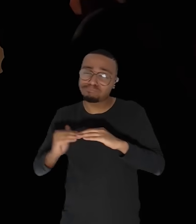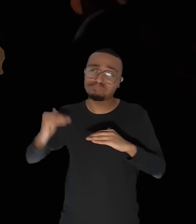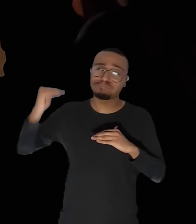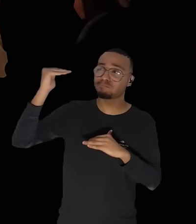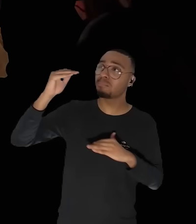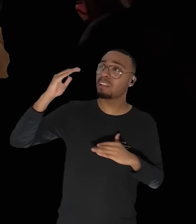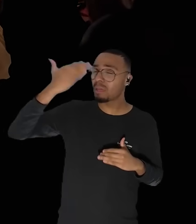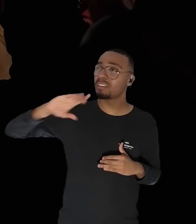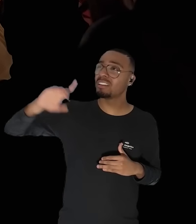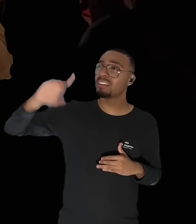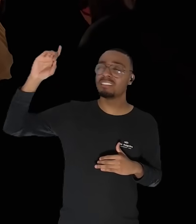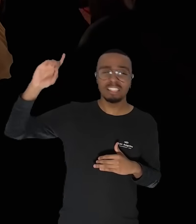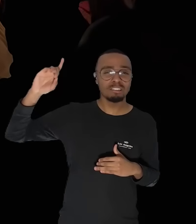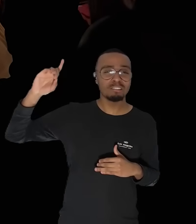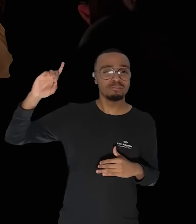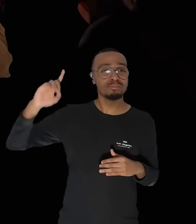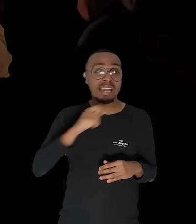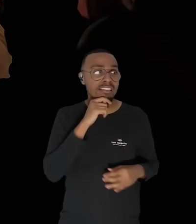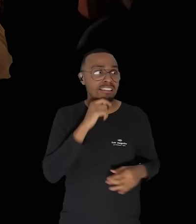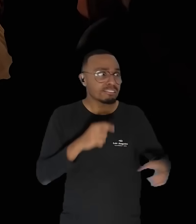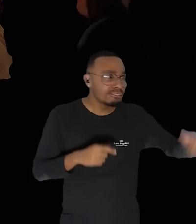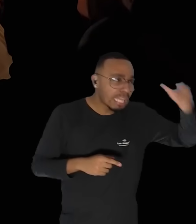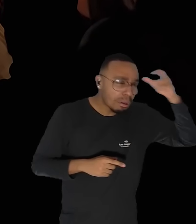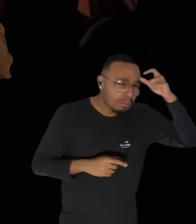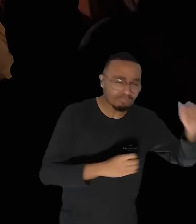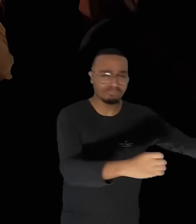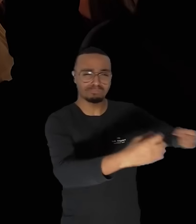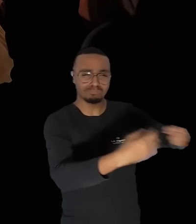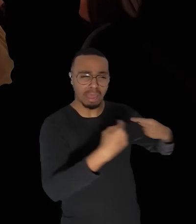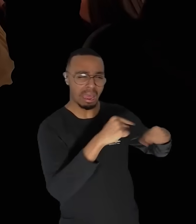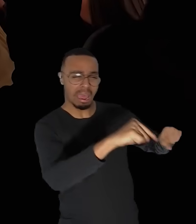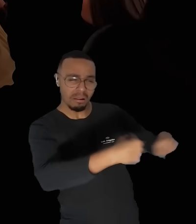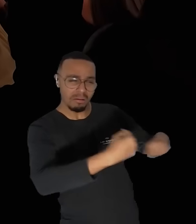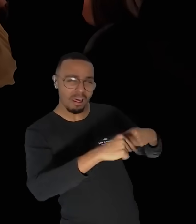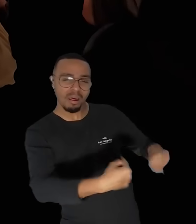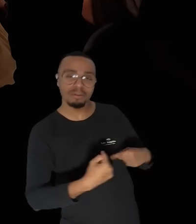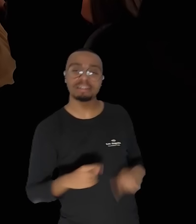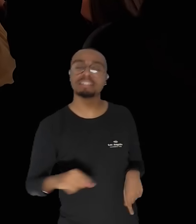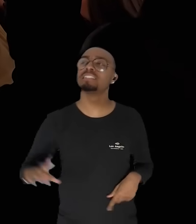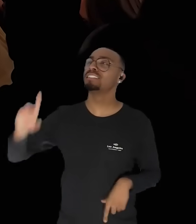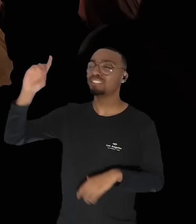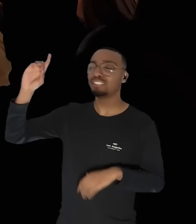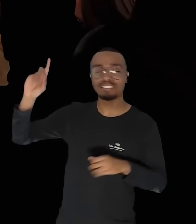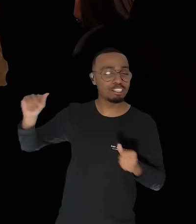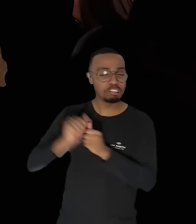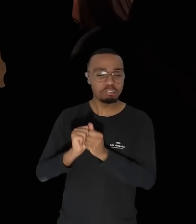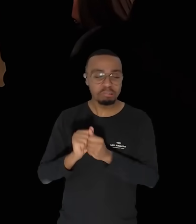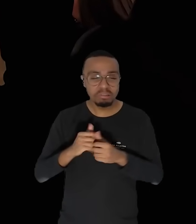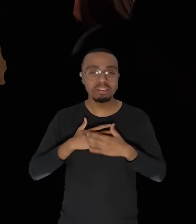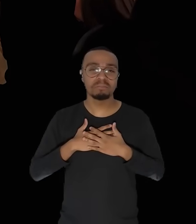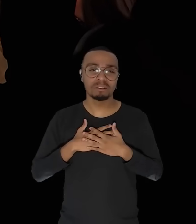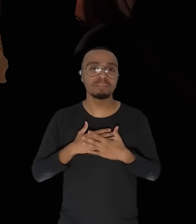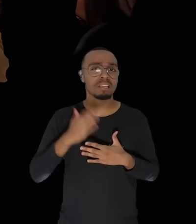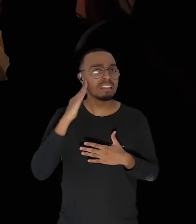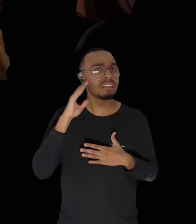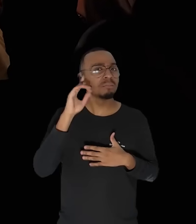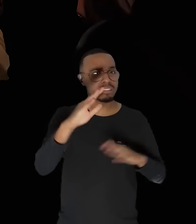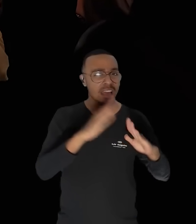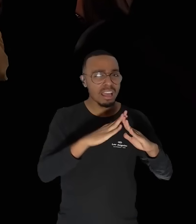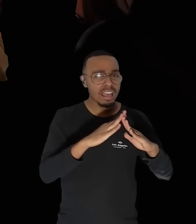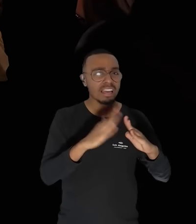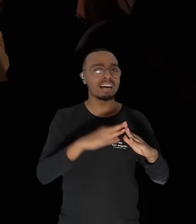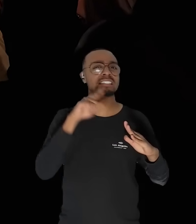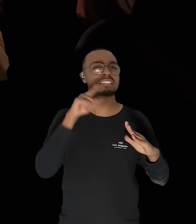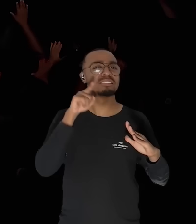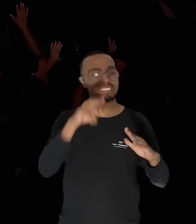com você nessa. Jesus está com você nessa. Escuta aqui, ó. Ele não pulou do barco. Sabe essa casa perturbada que você está morando? Ele está